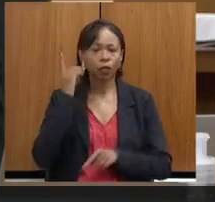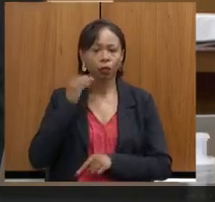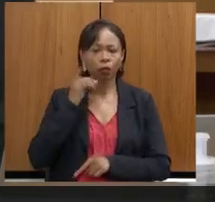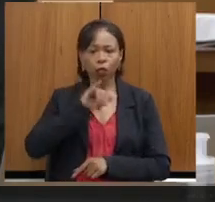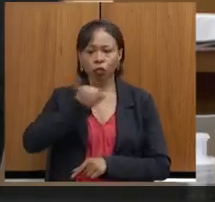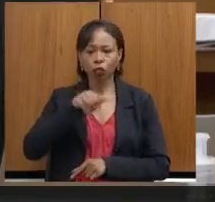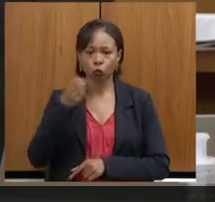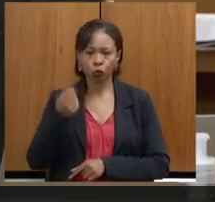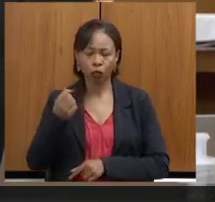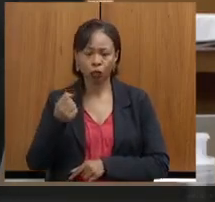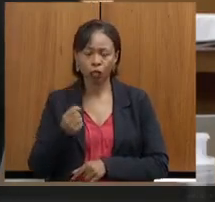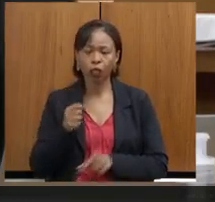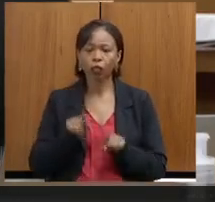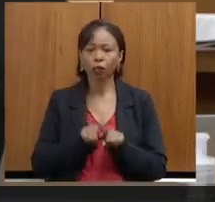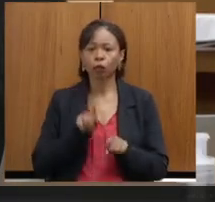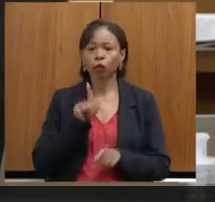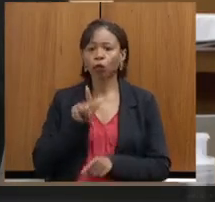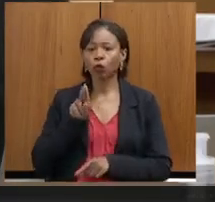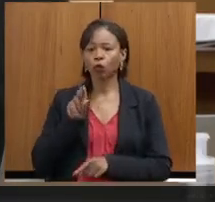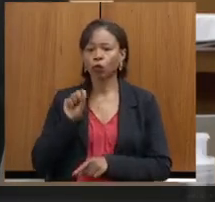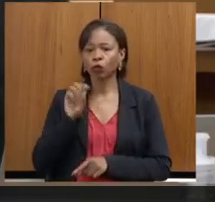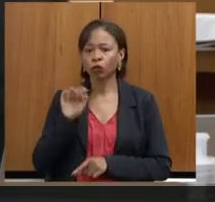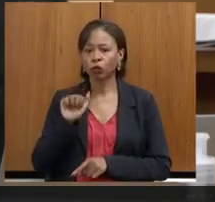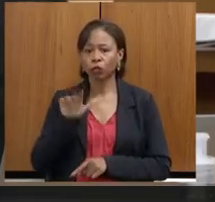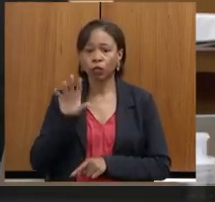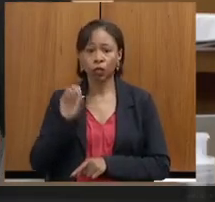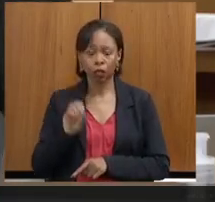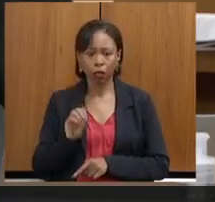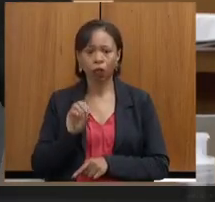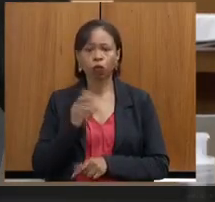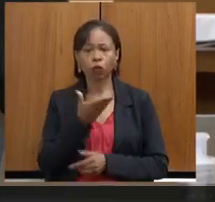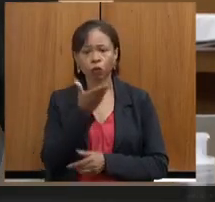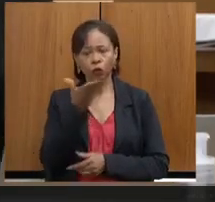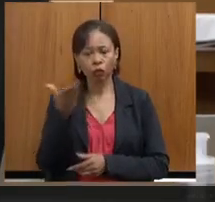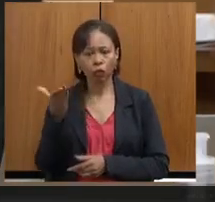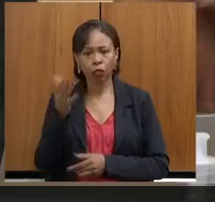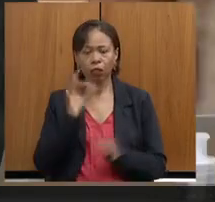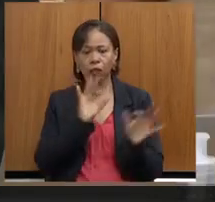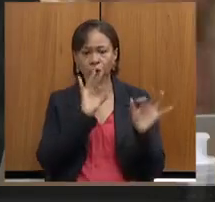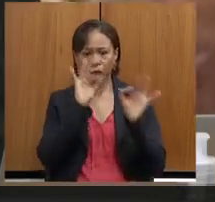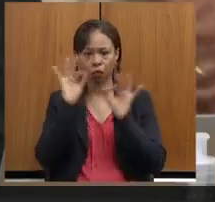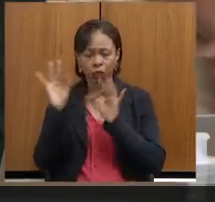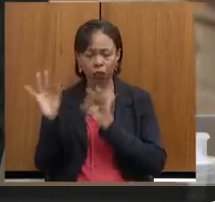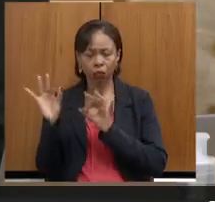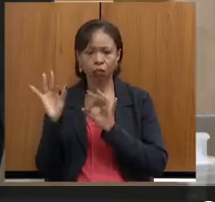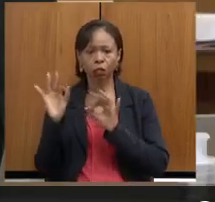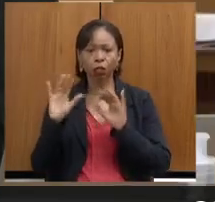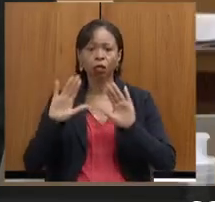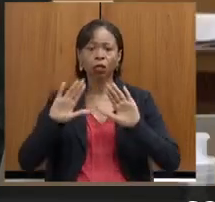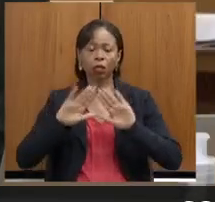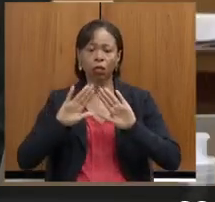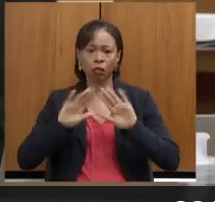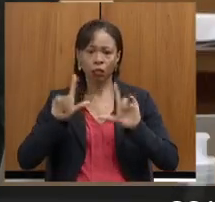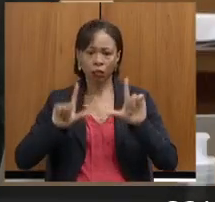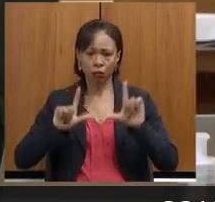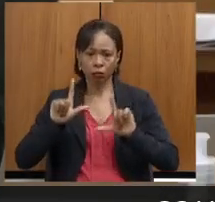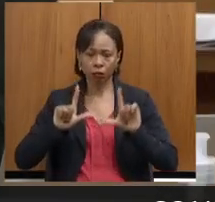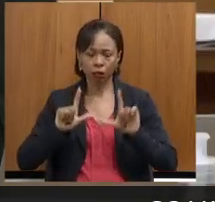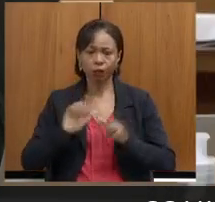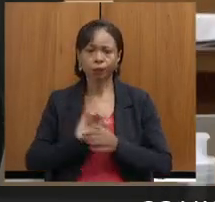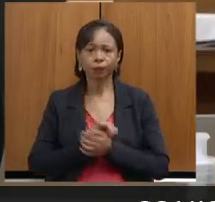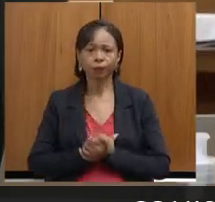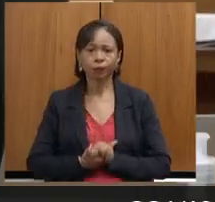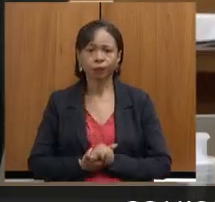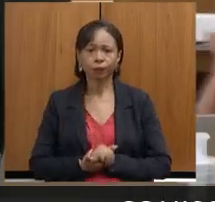Deputado Gustavo Santana e aqueles que nos assistem a enganar pelo canal TV Assembleia aos